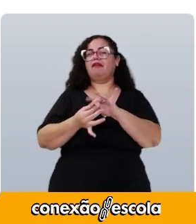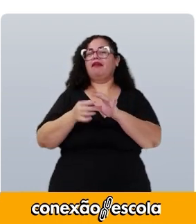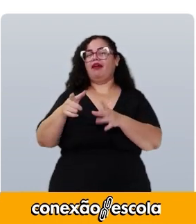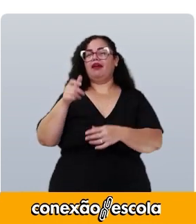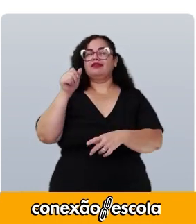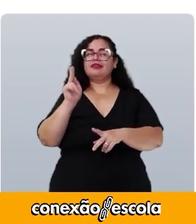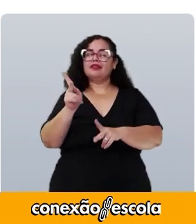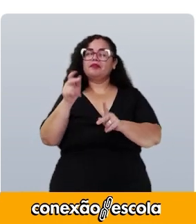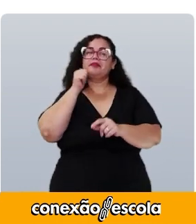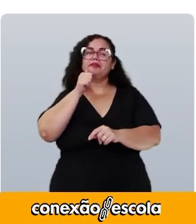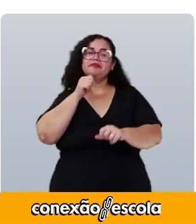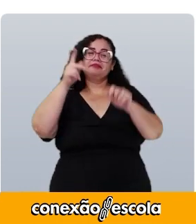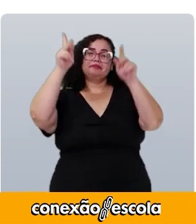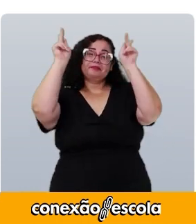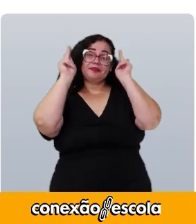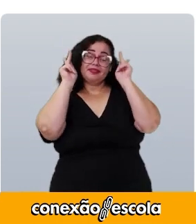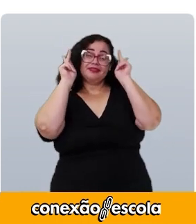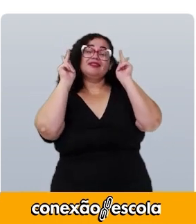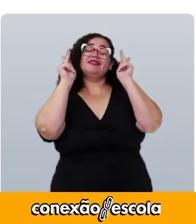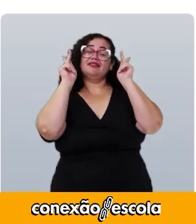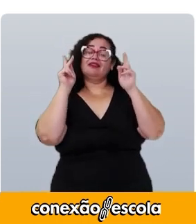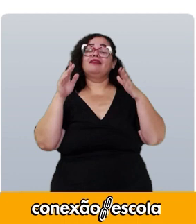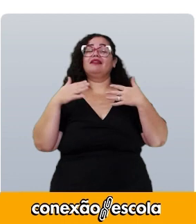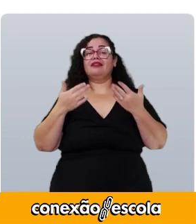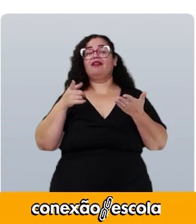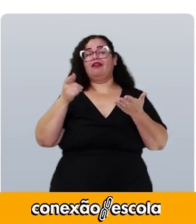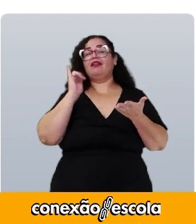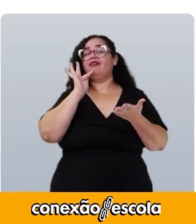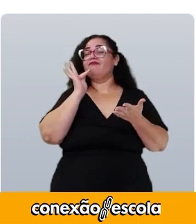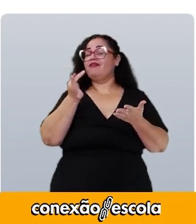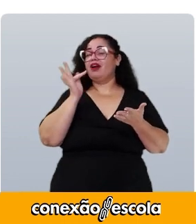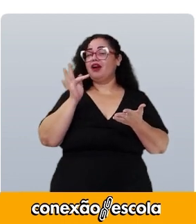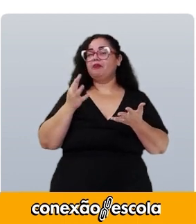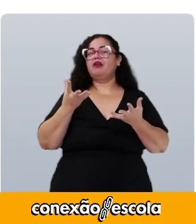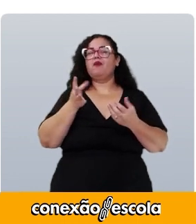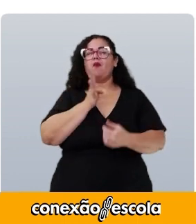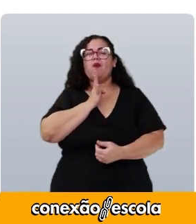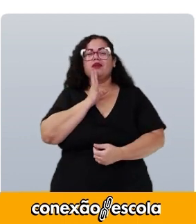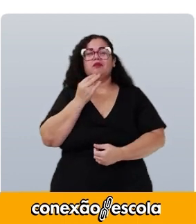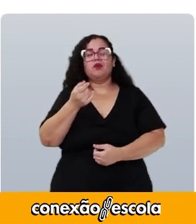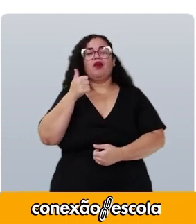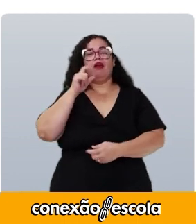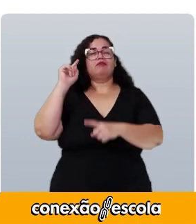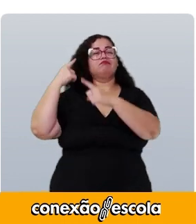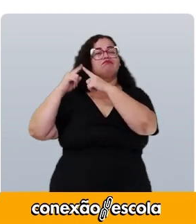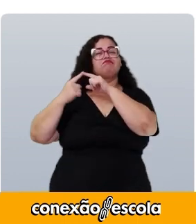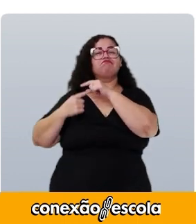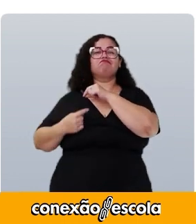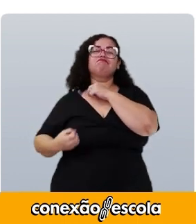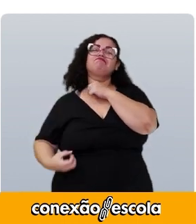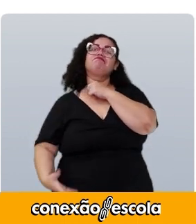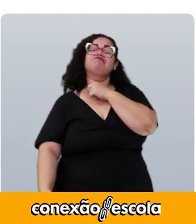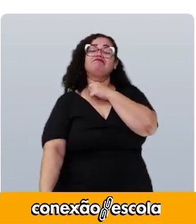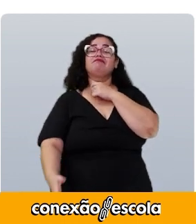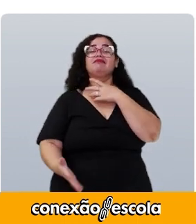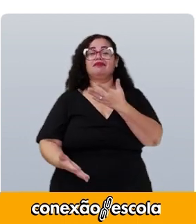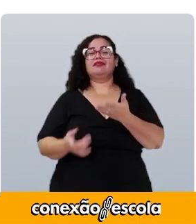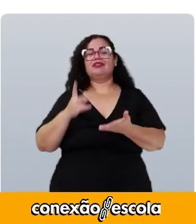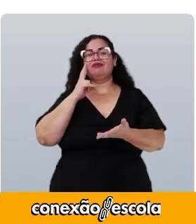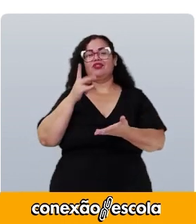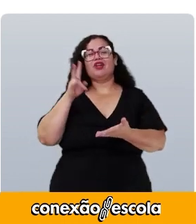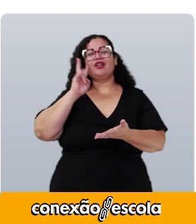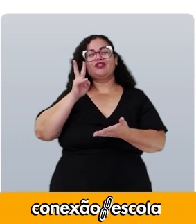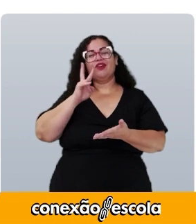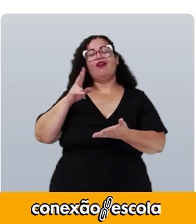às princesas, né? Então, o conto de fadas, por exemplo, muito conhecido é Rapunzel. Quem nunca